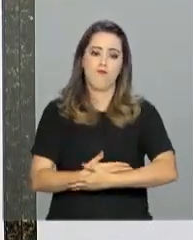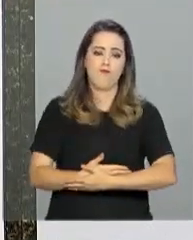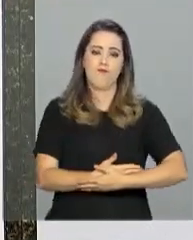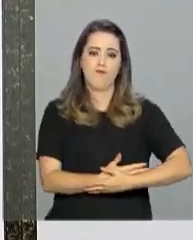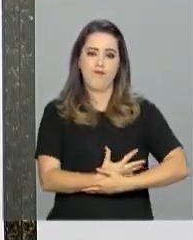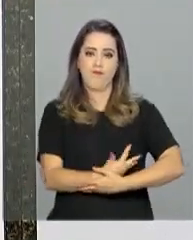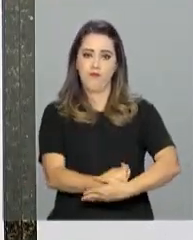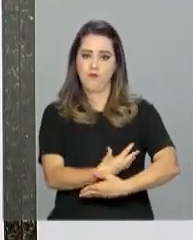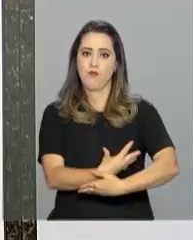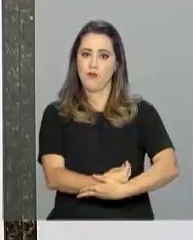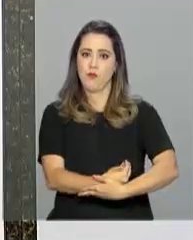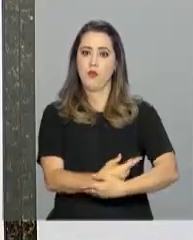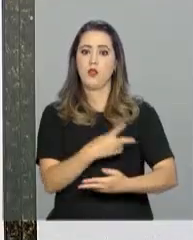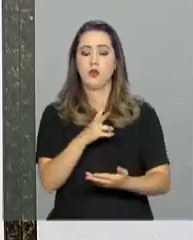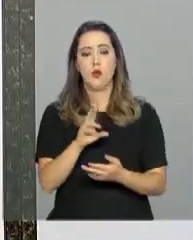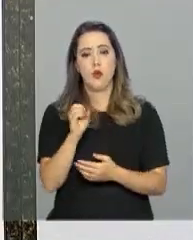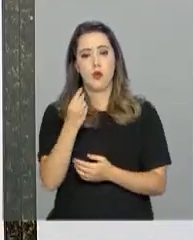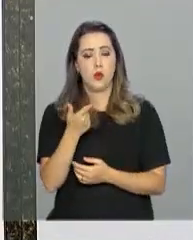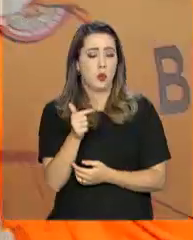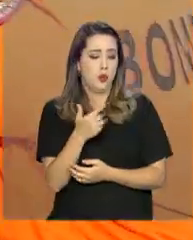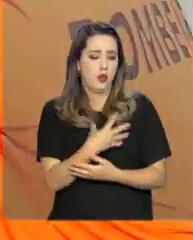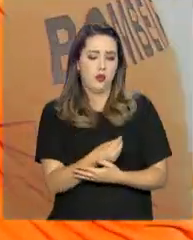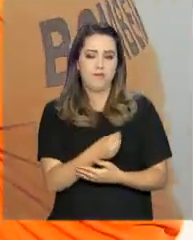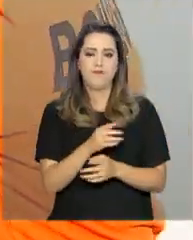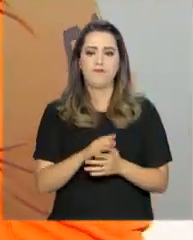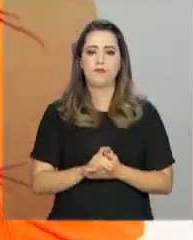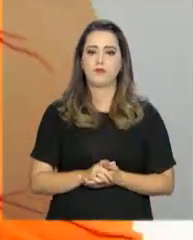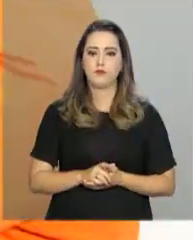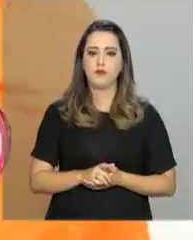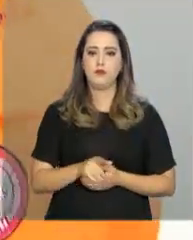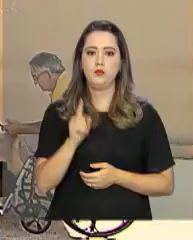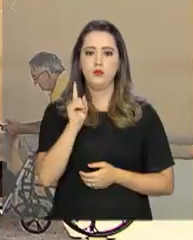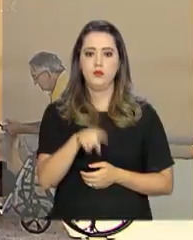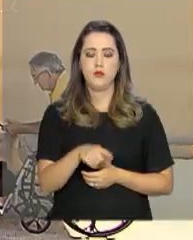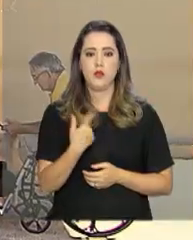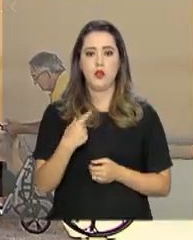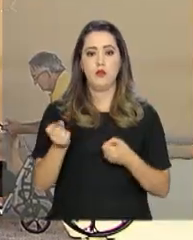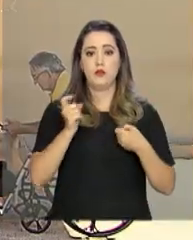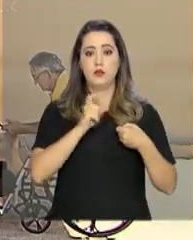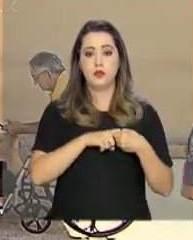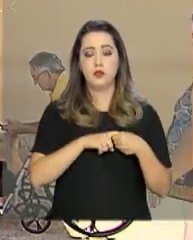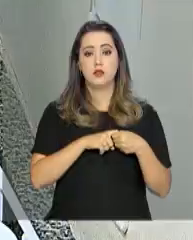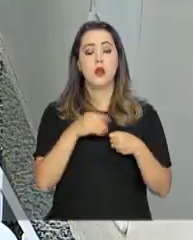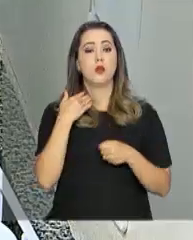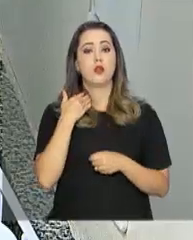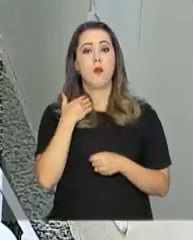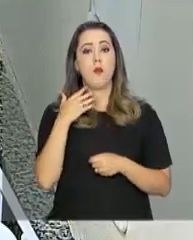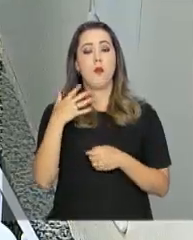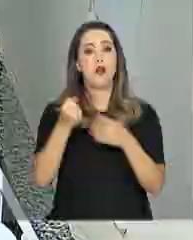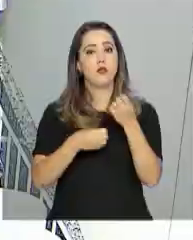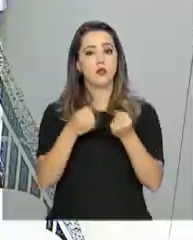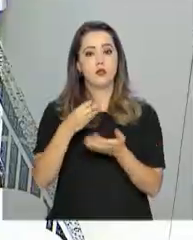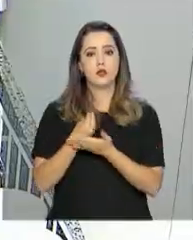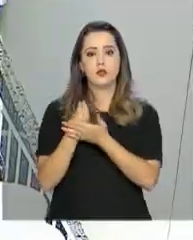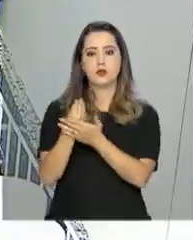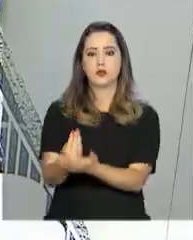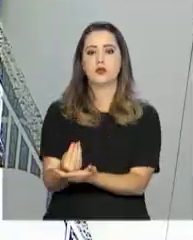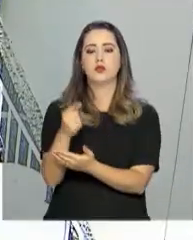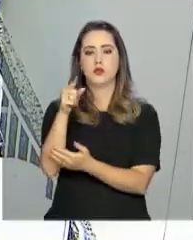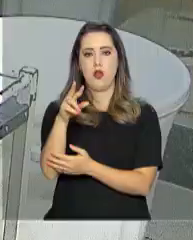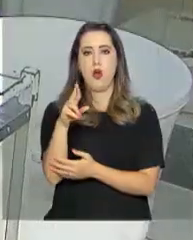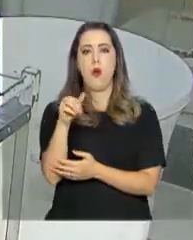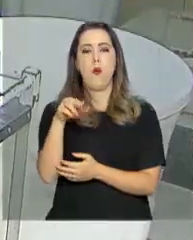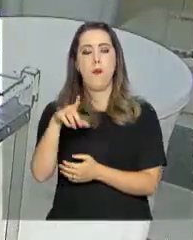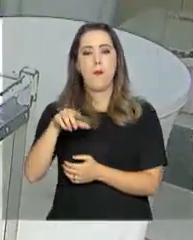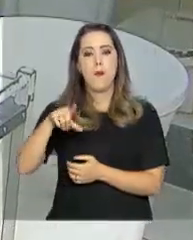filho ou inclusive tendo a produção de leite, né. O material coletado retorna ao banco de leite e é entregue nas mãos de